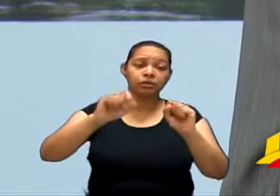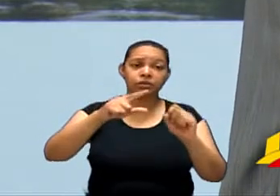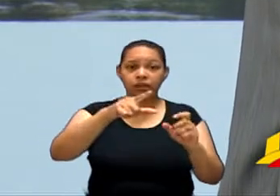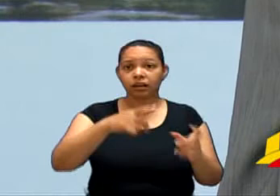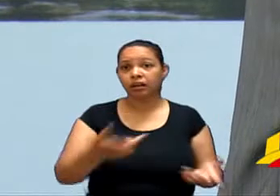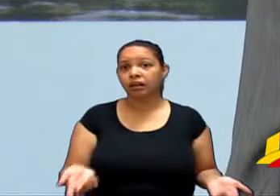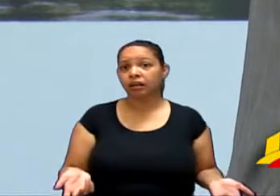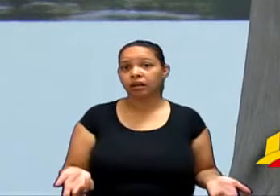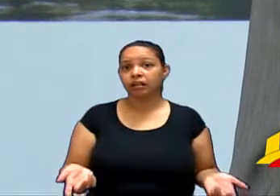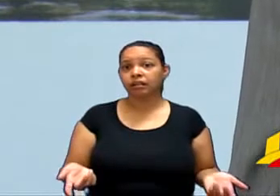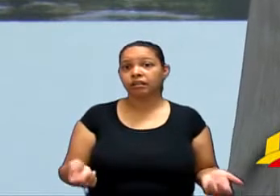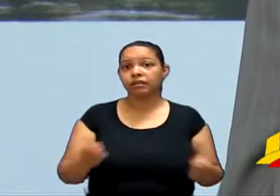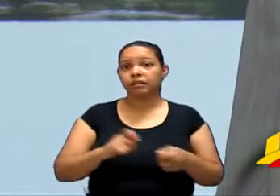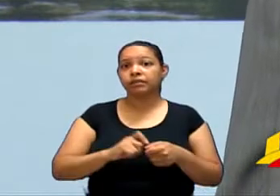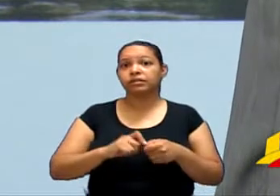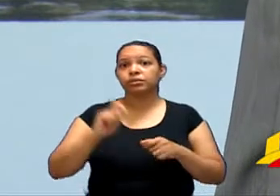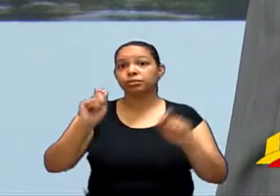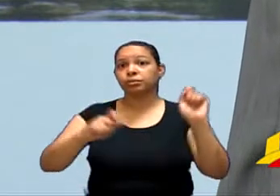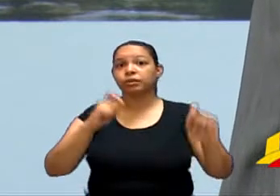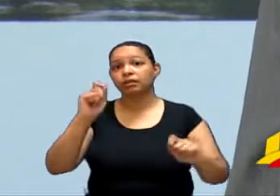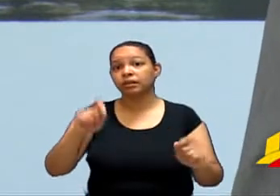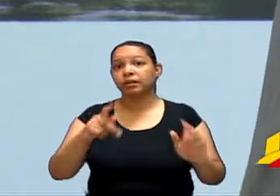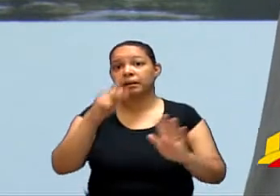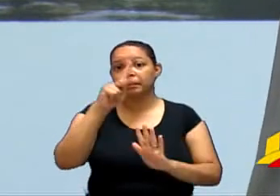falar Oi